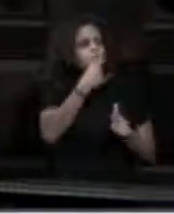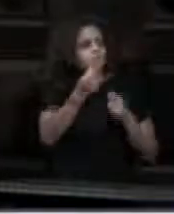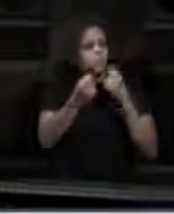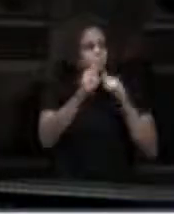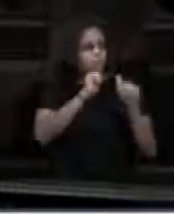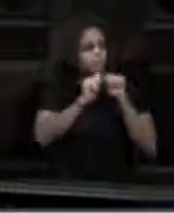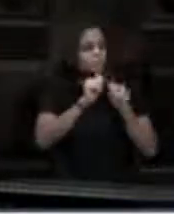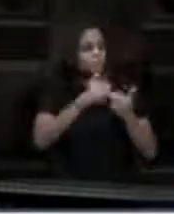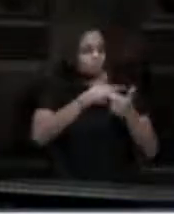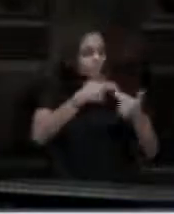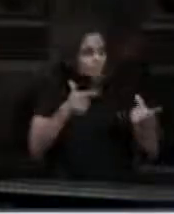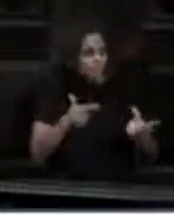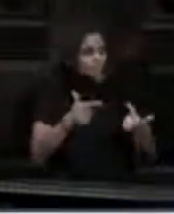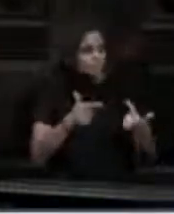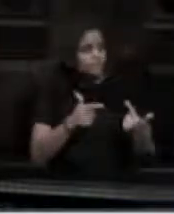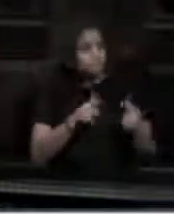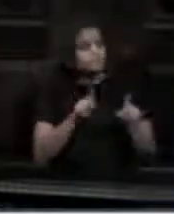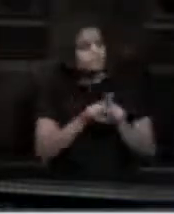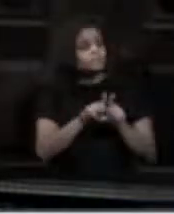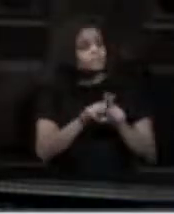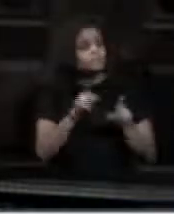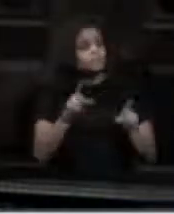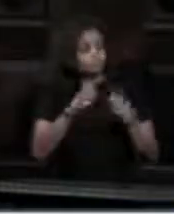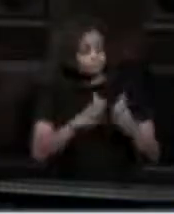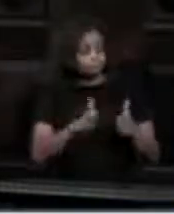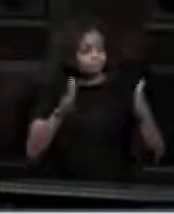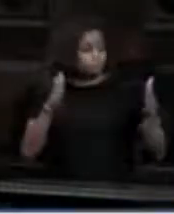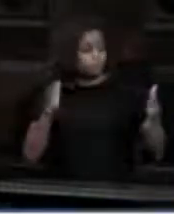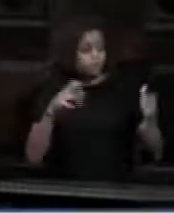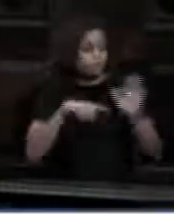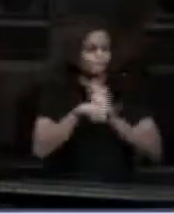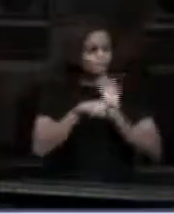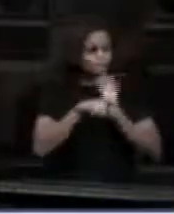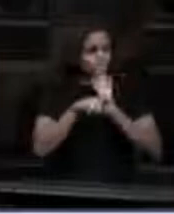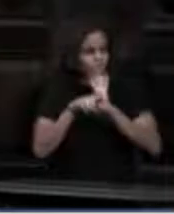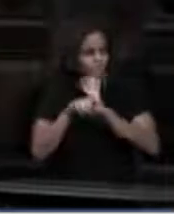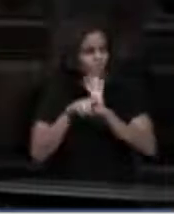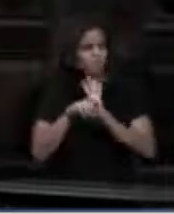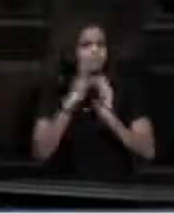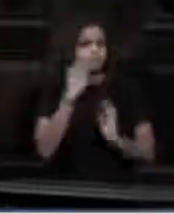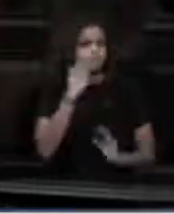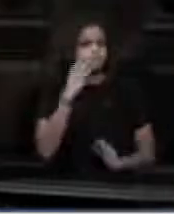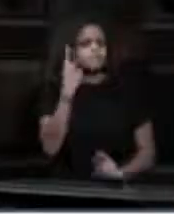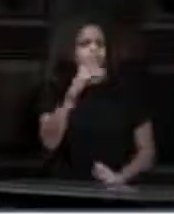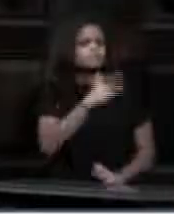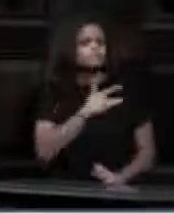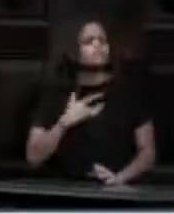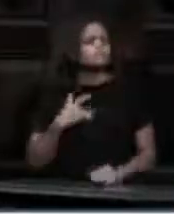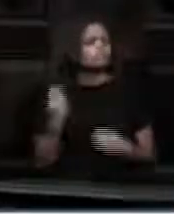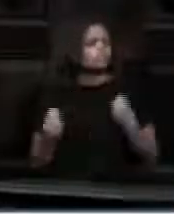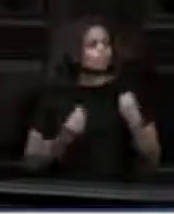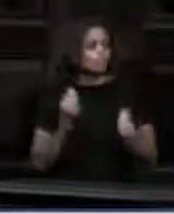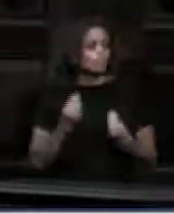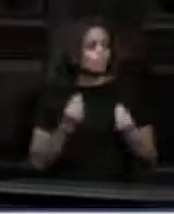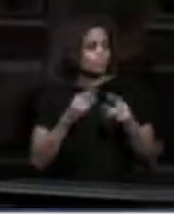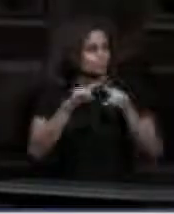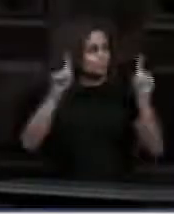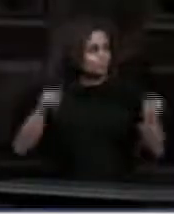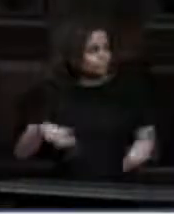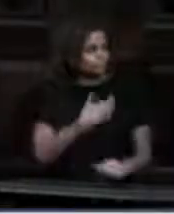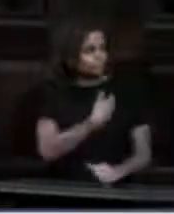mais ampla da gente conseguir mapear as condições de saúde dos servidores públicos do